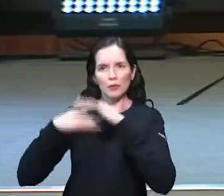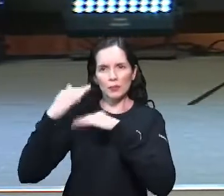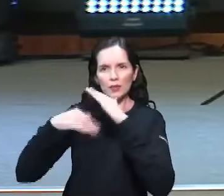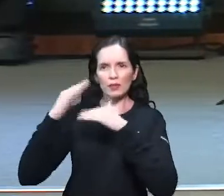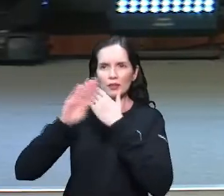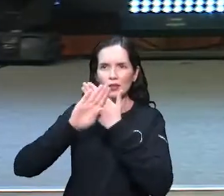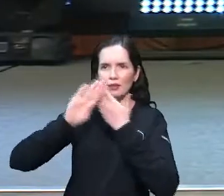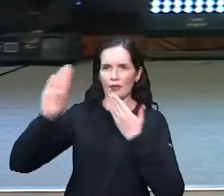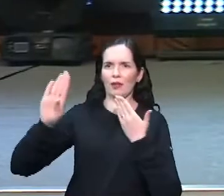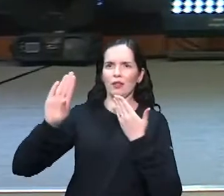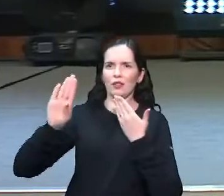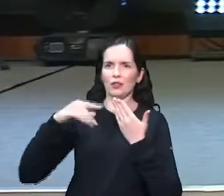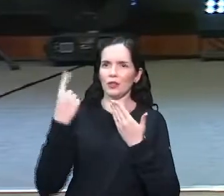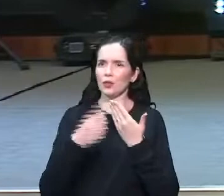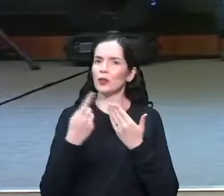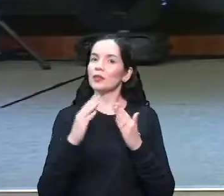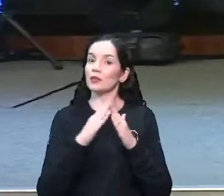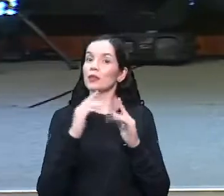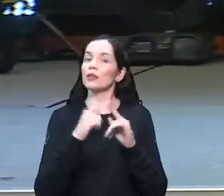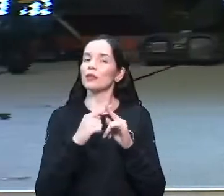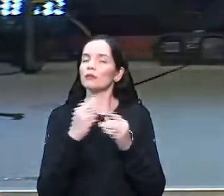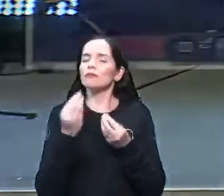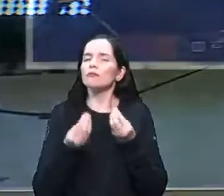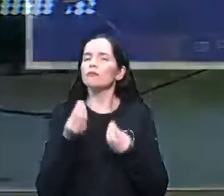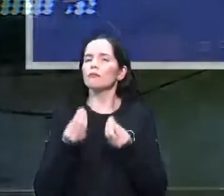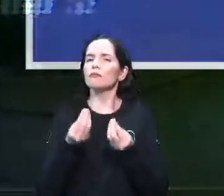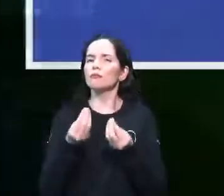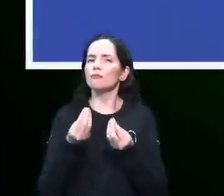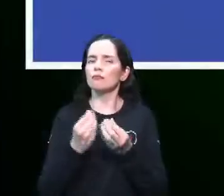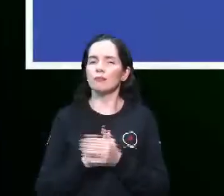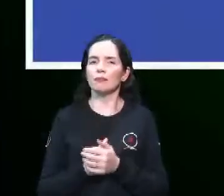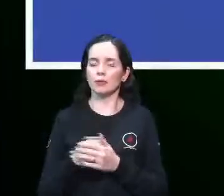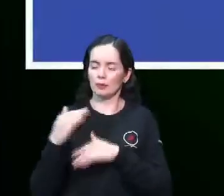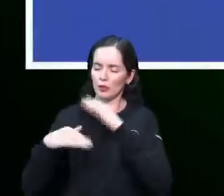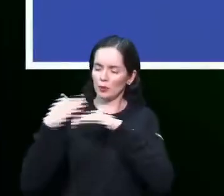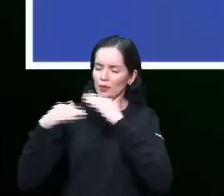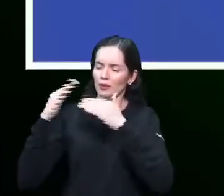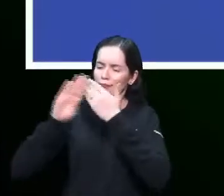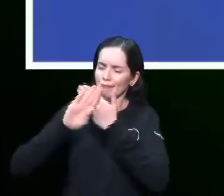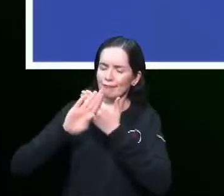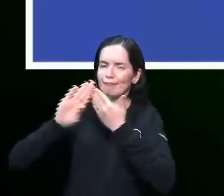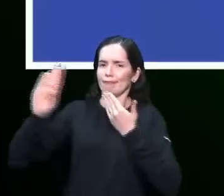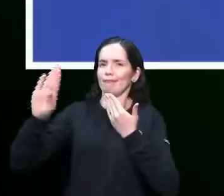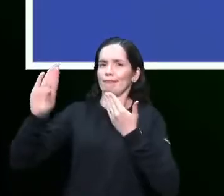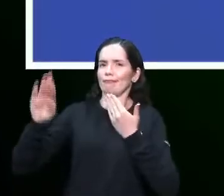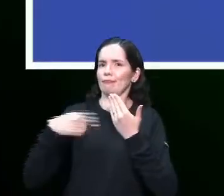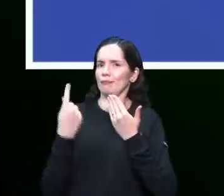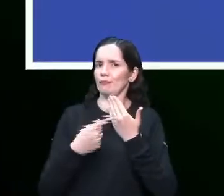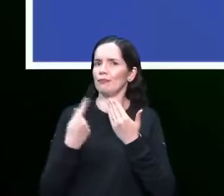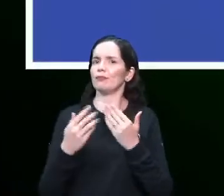e da igreja. O que afasta a prosperidade de nós e da igreja.